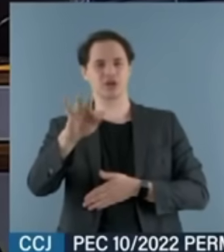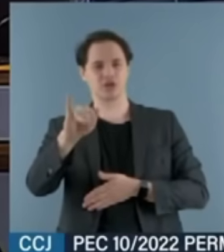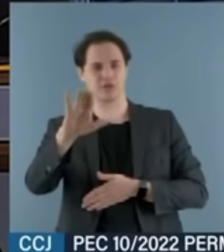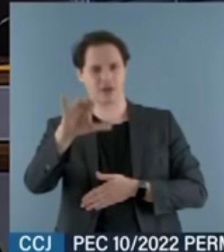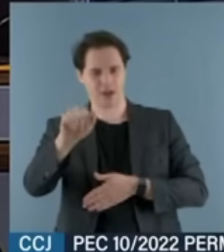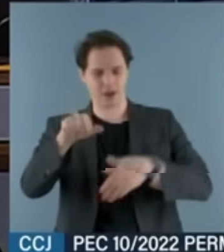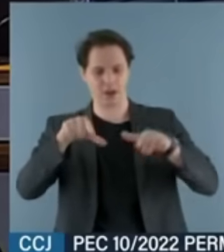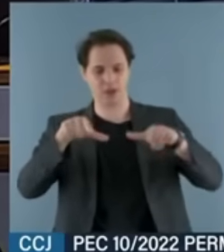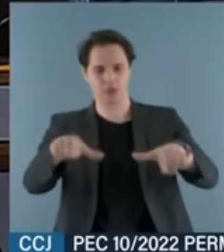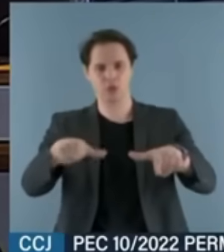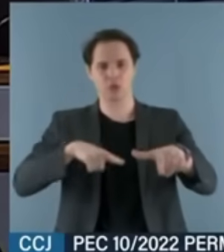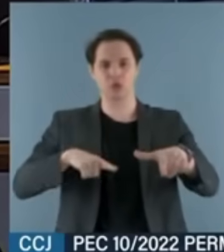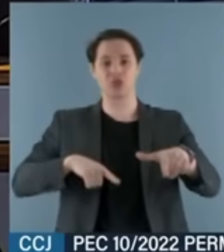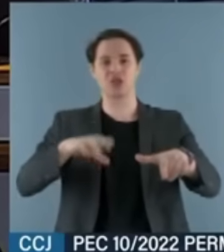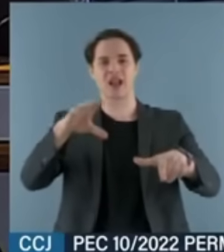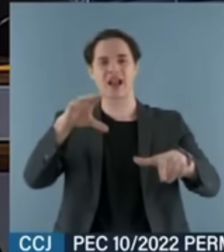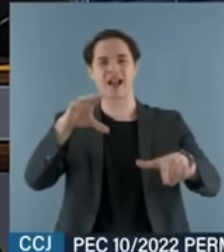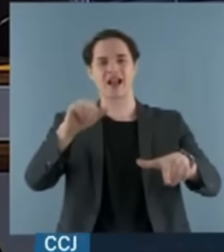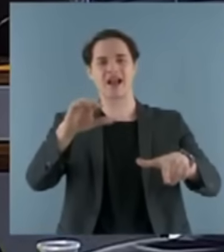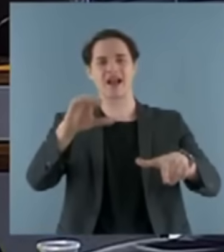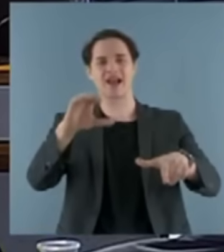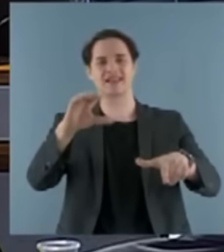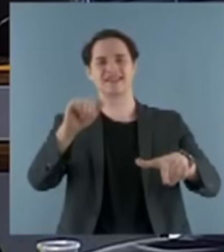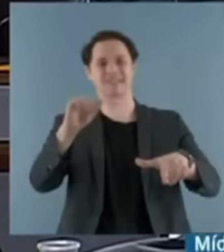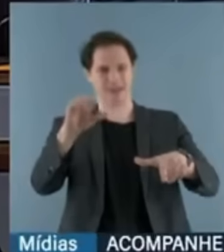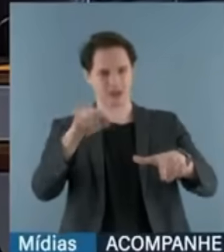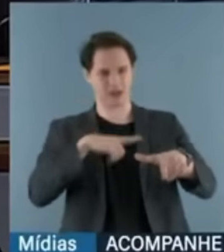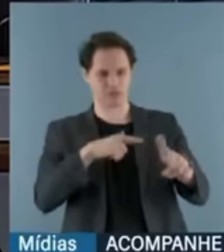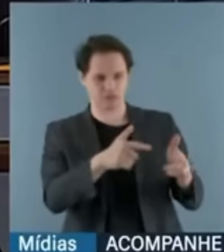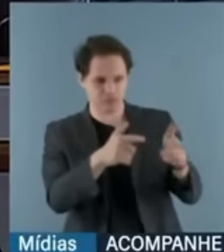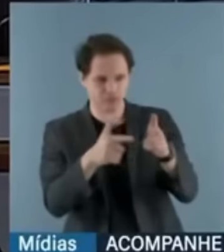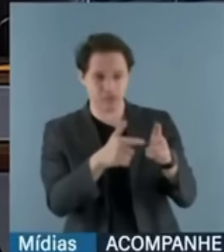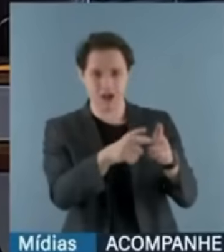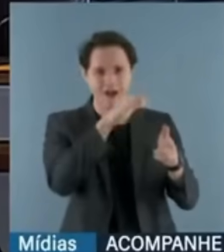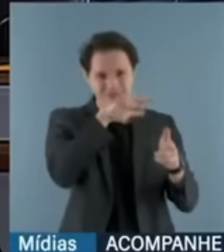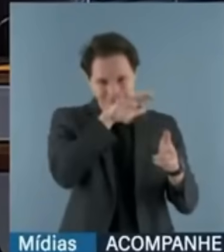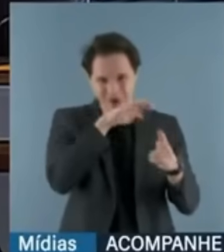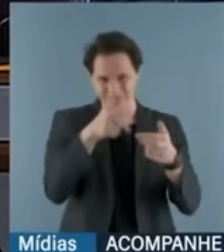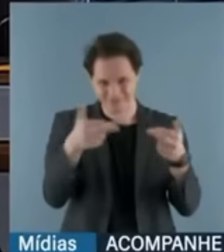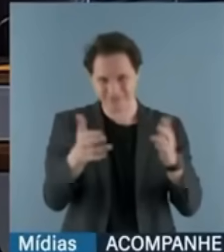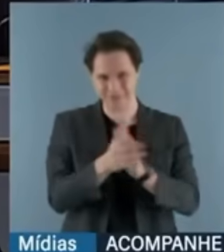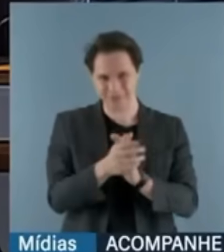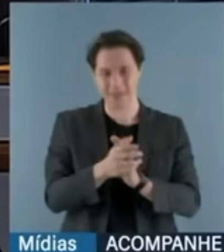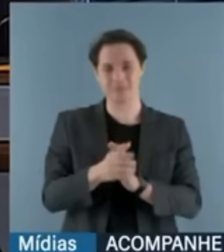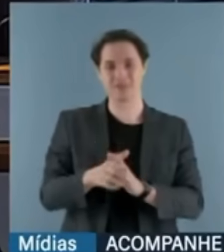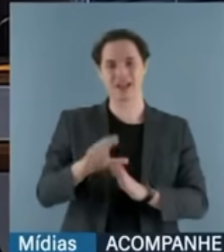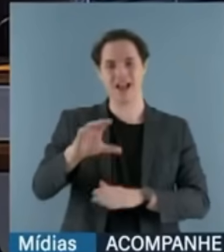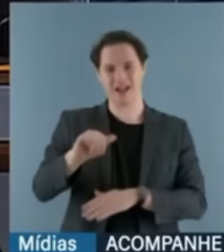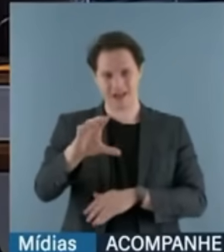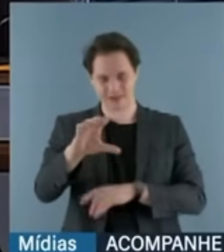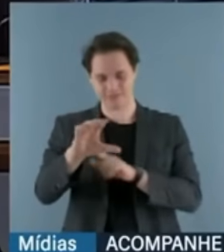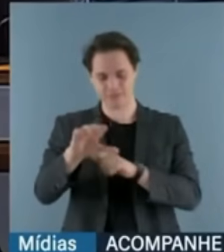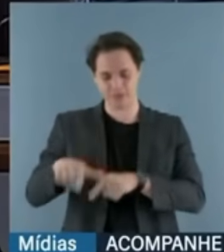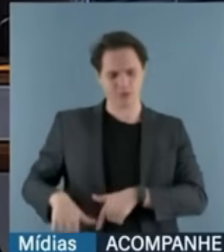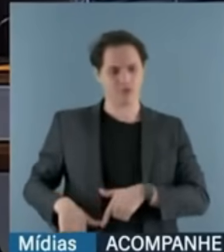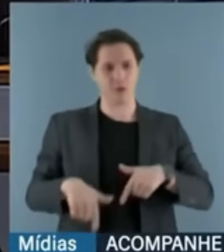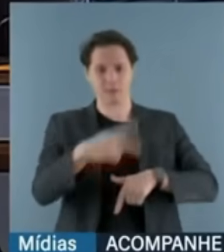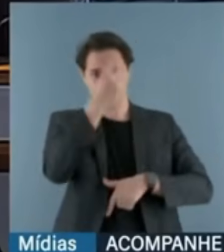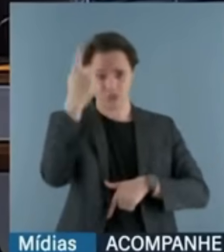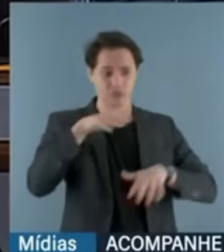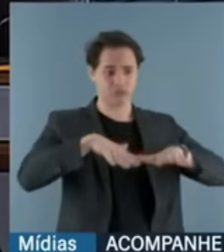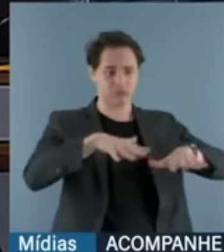Polícia Federal. Aonde, naquele momento, a gente tinha acabado de acompanhar o 24 de dezembro com a tentativa da explosão